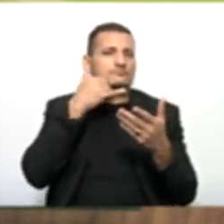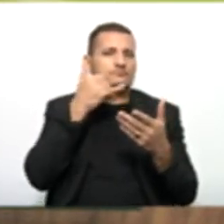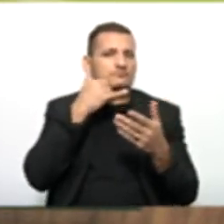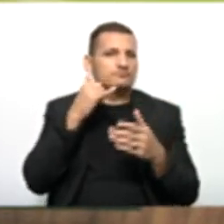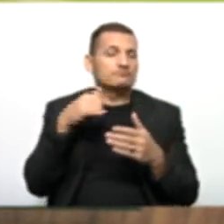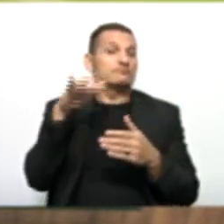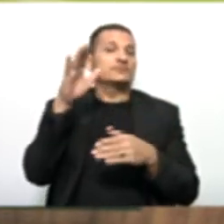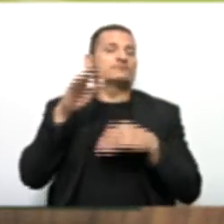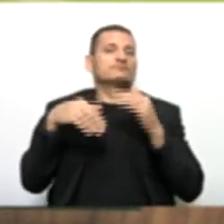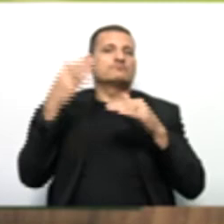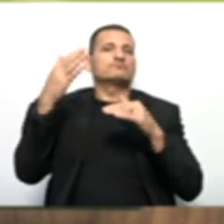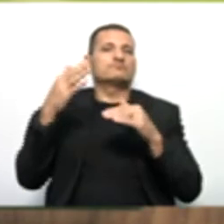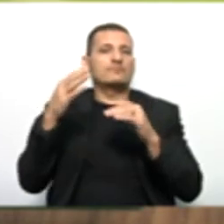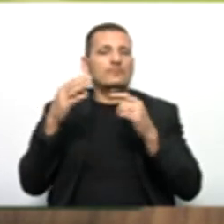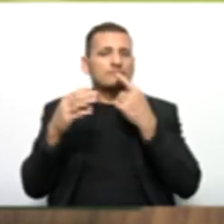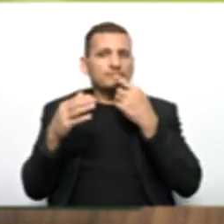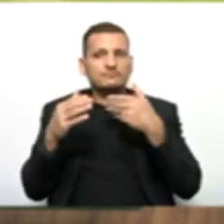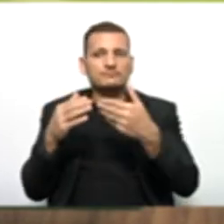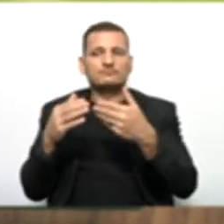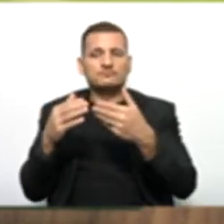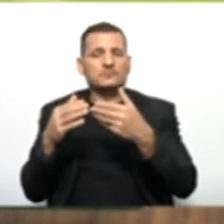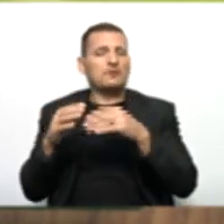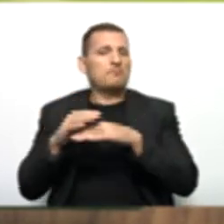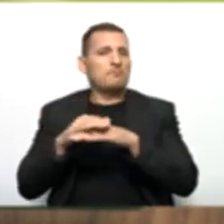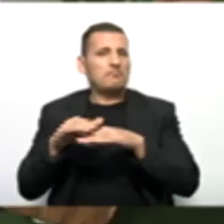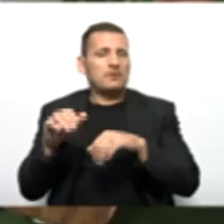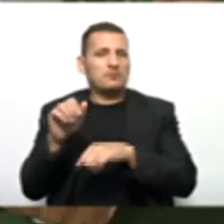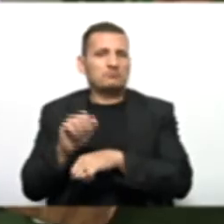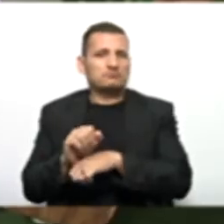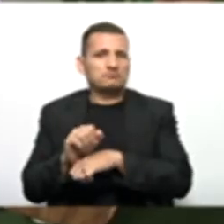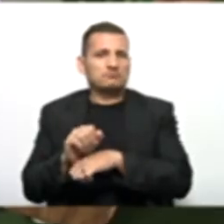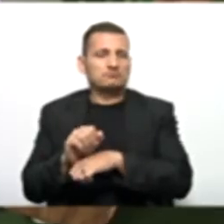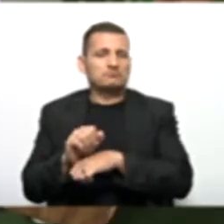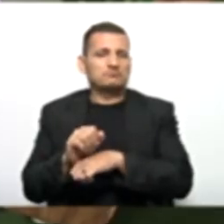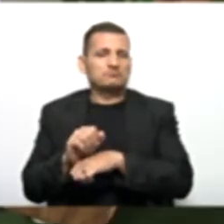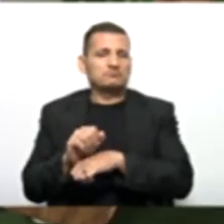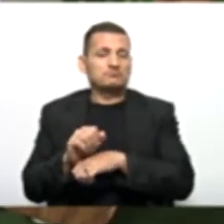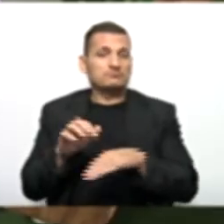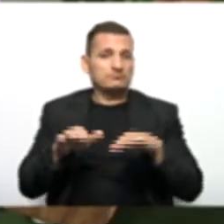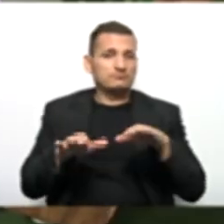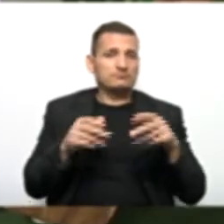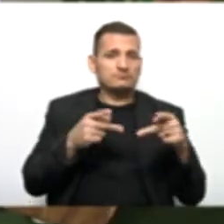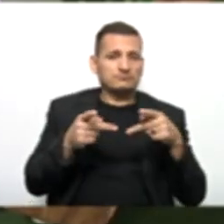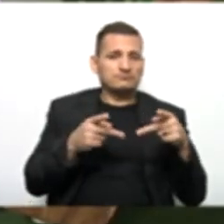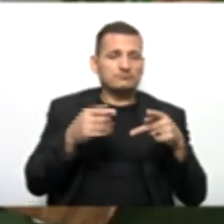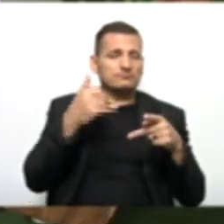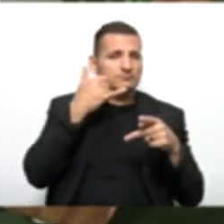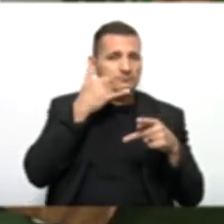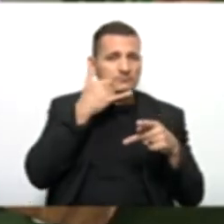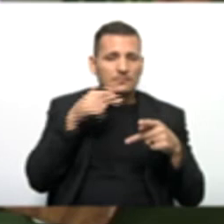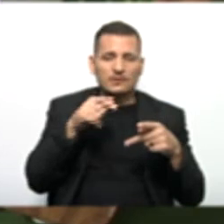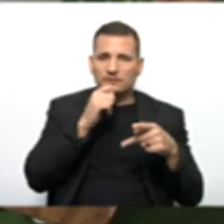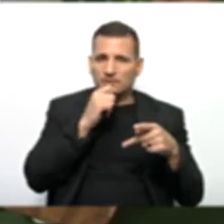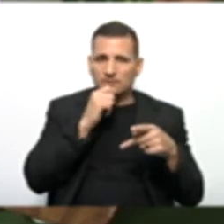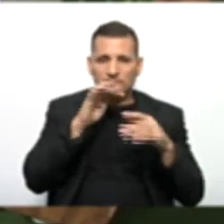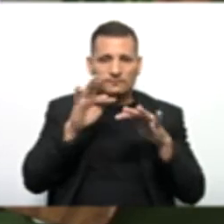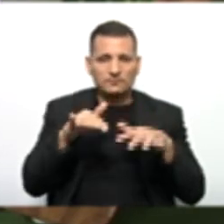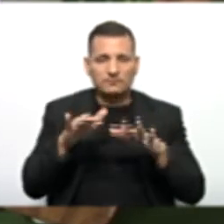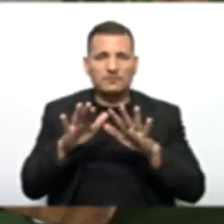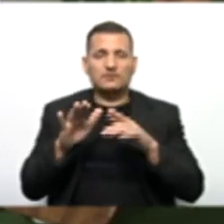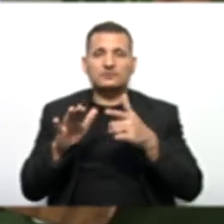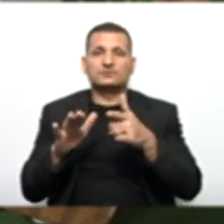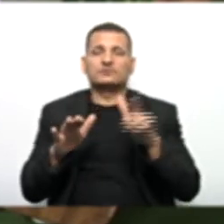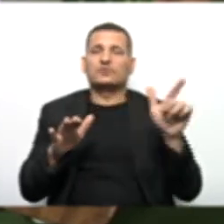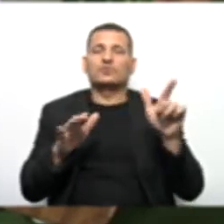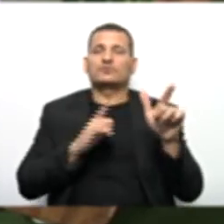aquele que vai sair daqui a pouco. Né? Às vezes o projeto do celular que a gente está usando nem finalizou ainda, já tem um projeto em